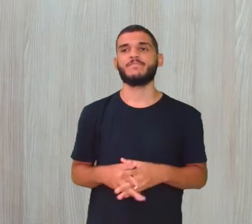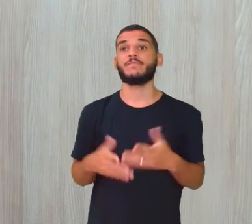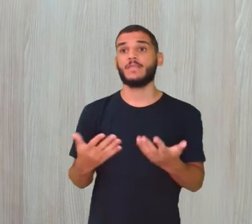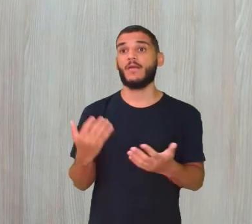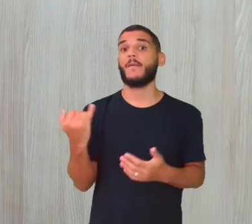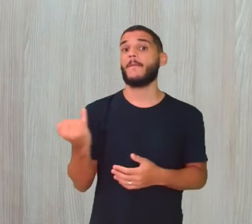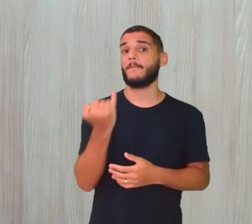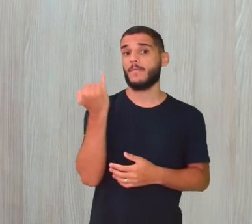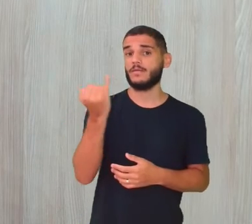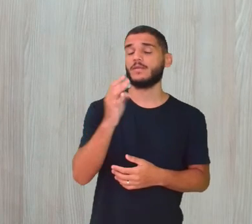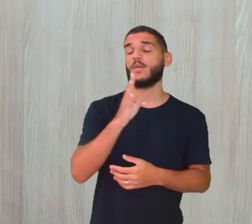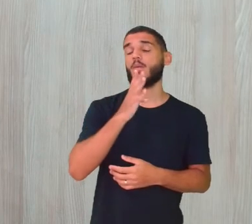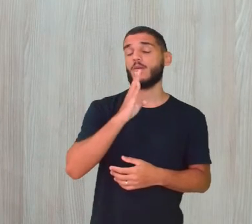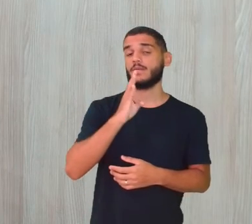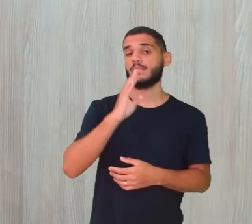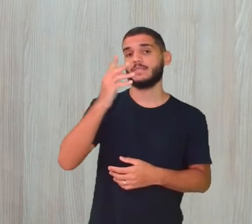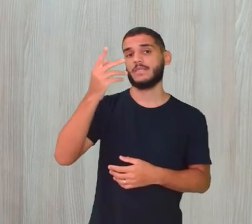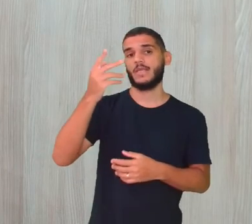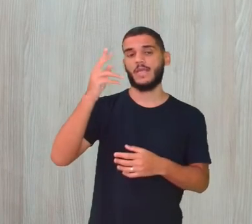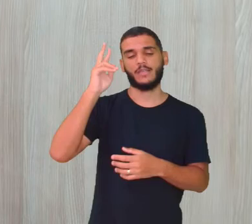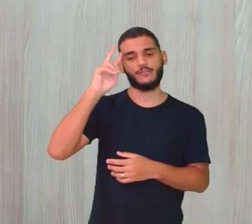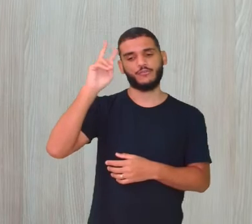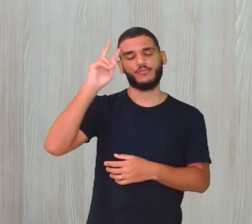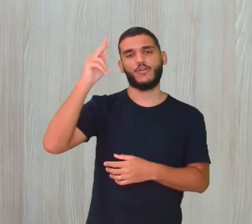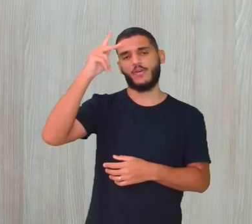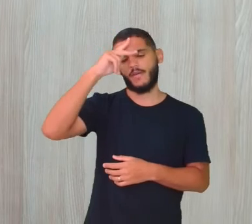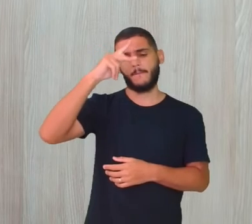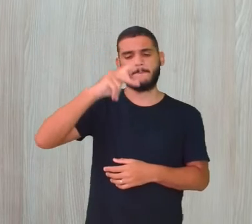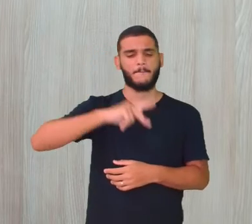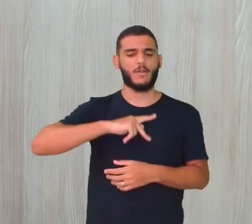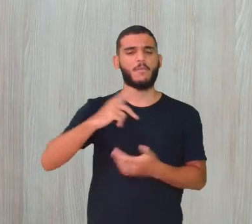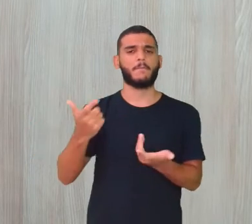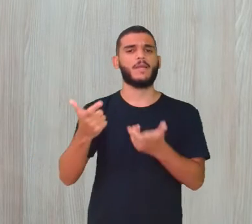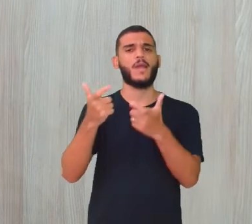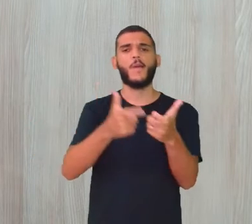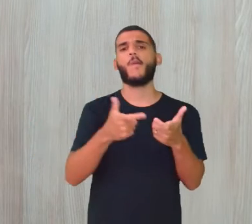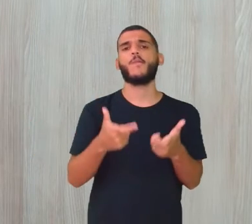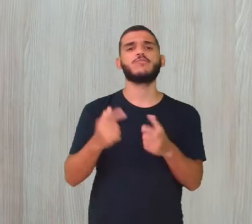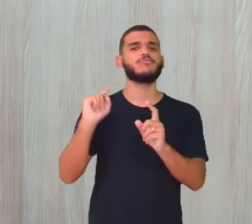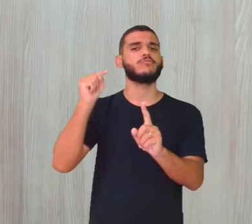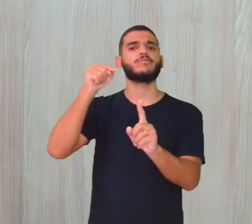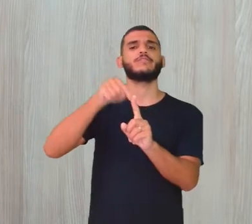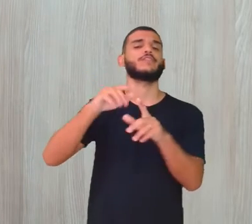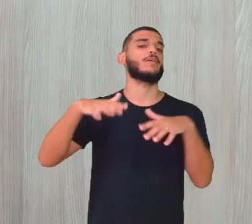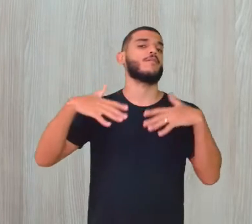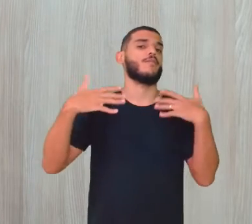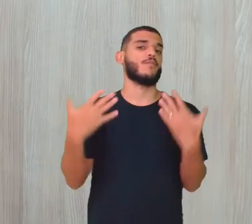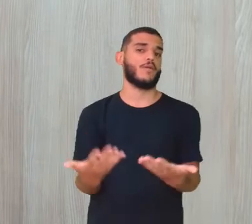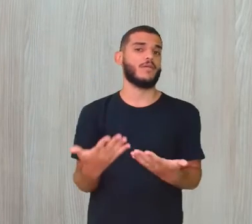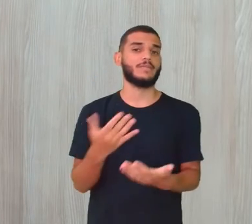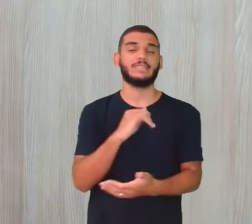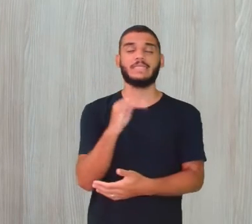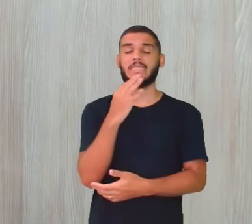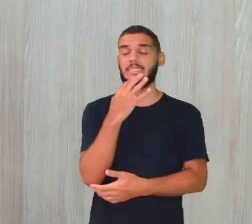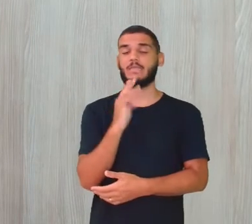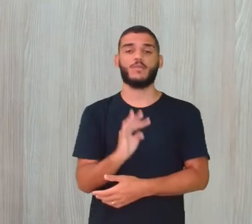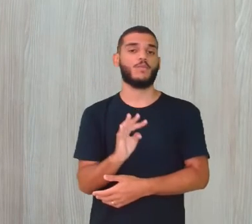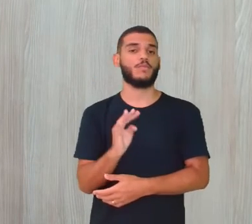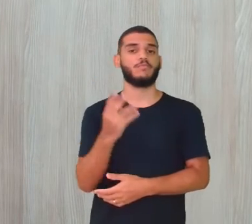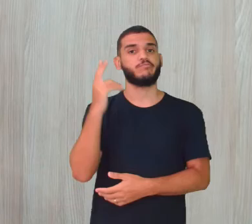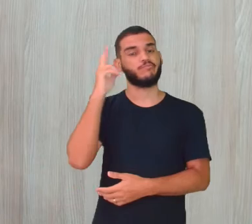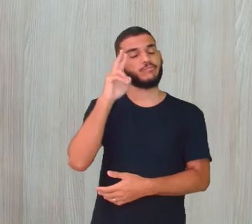a nossa história para saber para onde a gente quer ir, né? Isso. Se a gente não conhece, desconhece a nossa história, a gente não tem